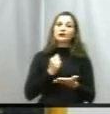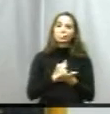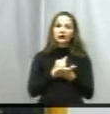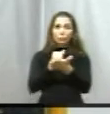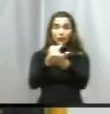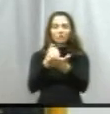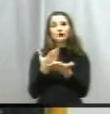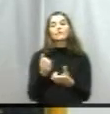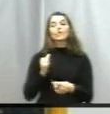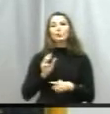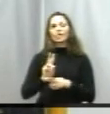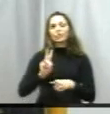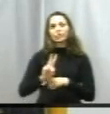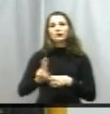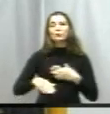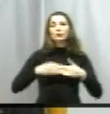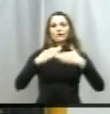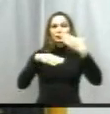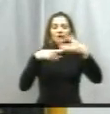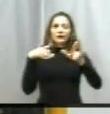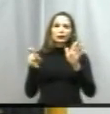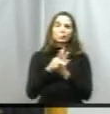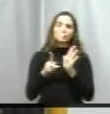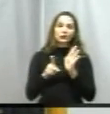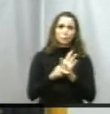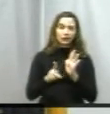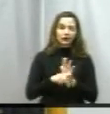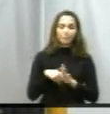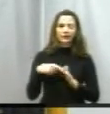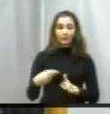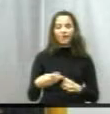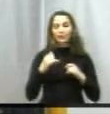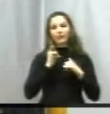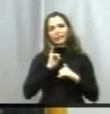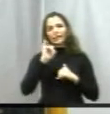projeto, no aprimoramento desse projeto. Quero